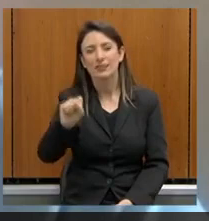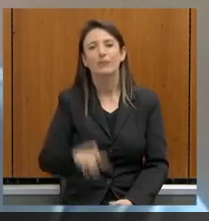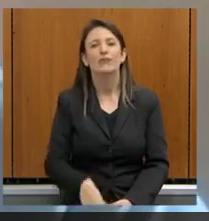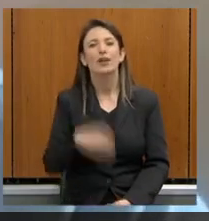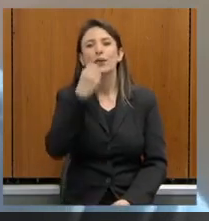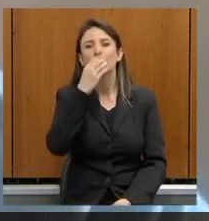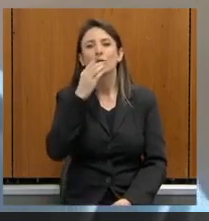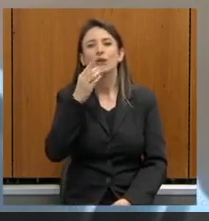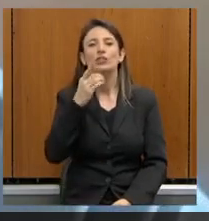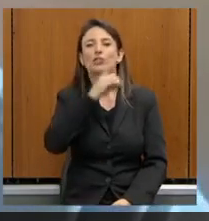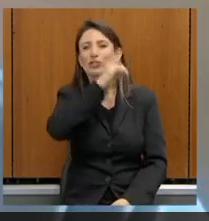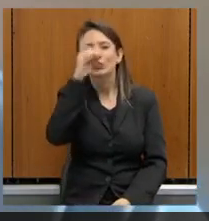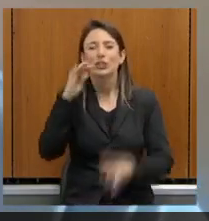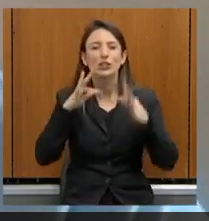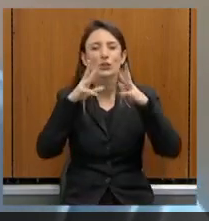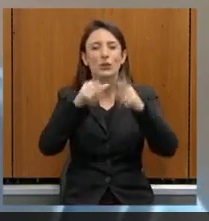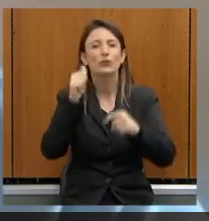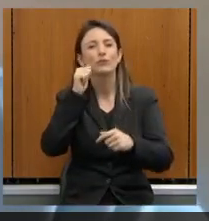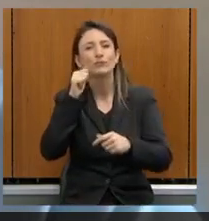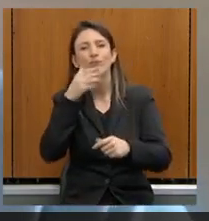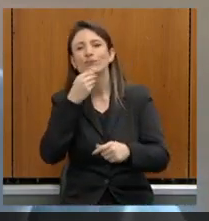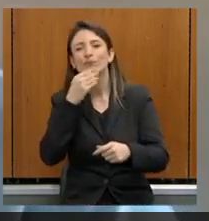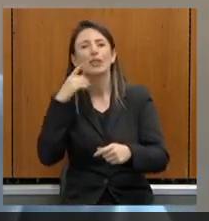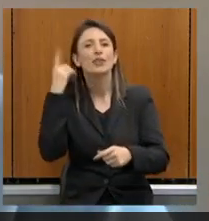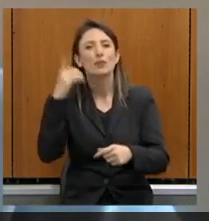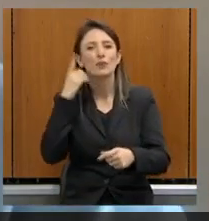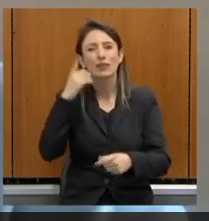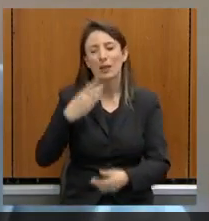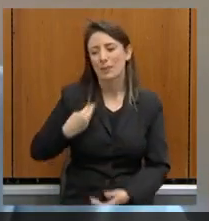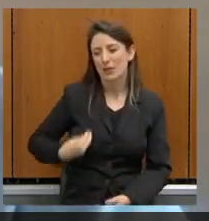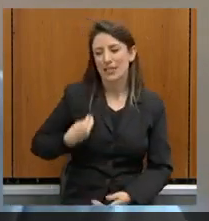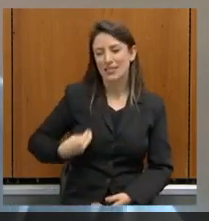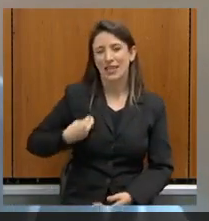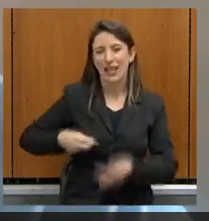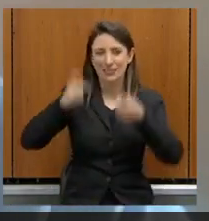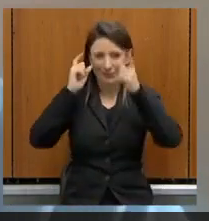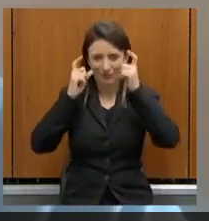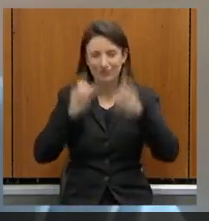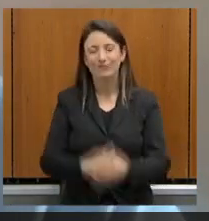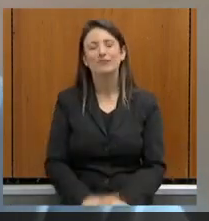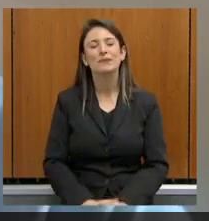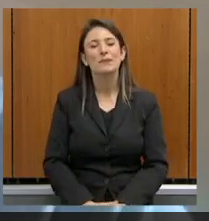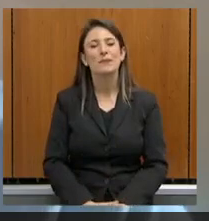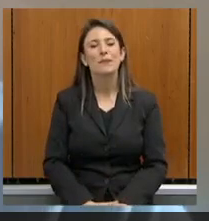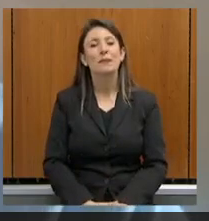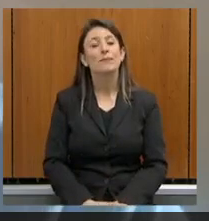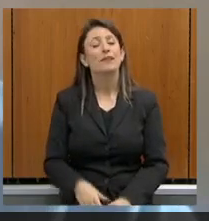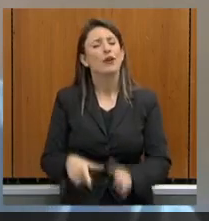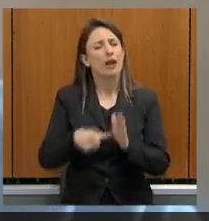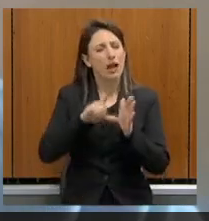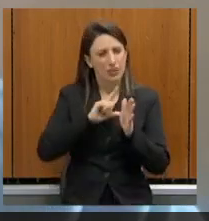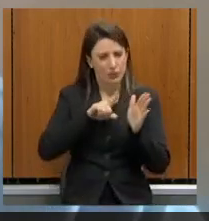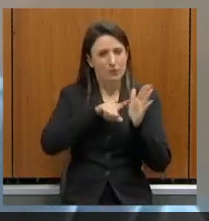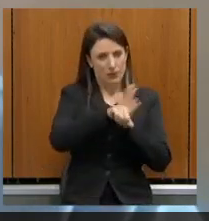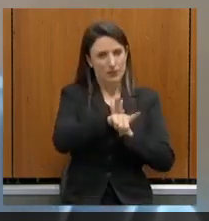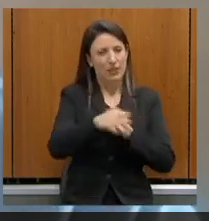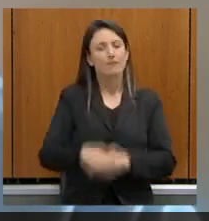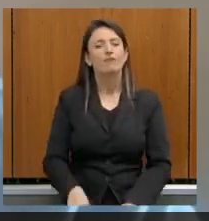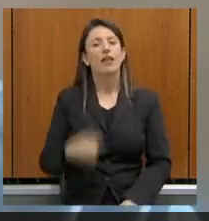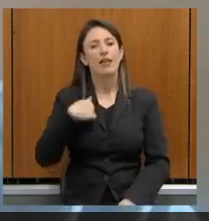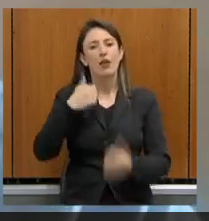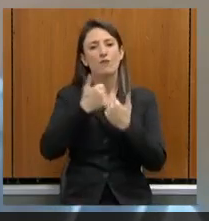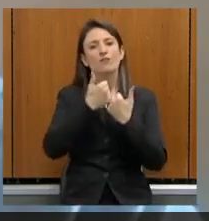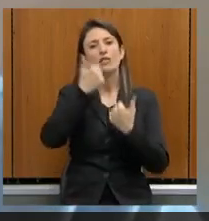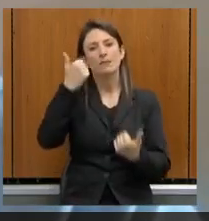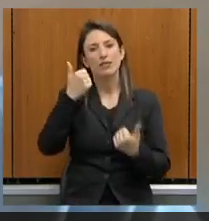dia a todas as deputadas e os deputados presentes, e antes de fazer a pergunta propriamente, eu como vice-presidente